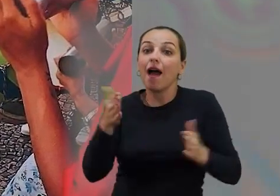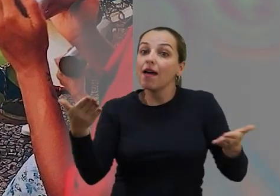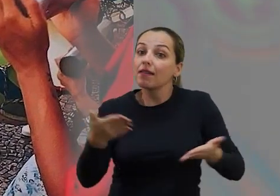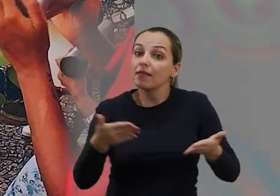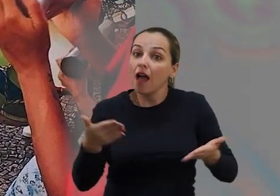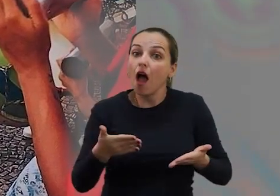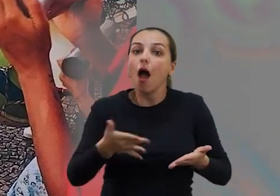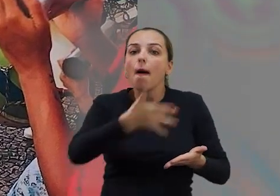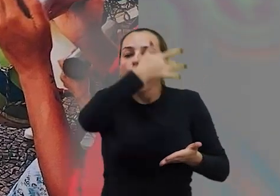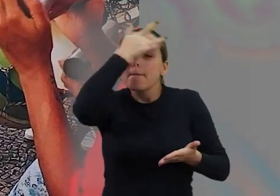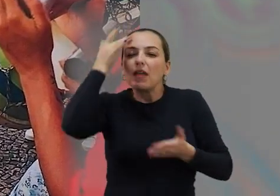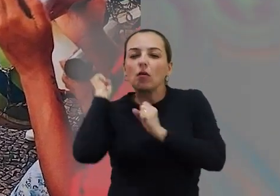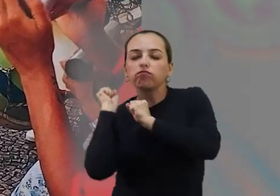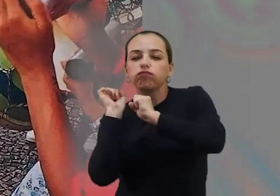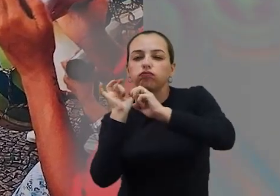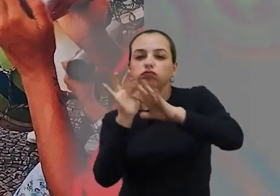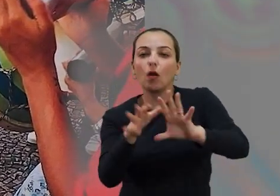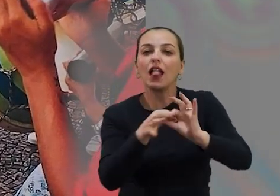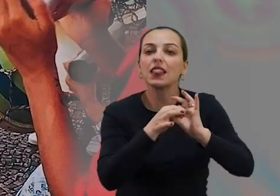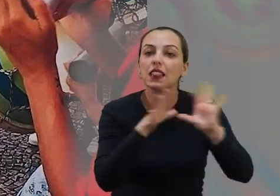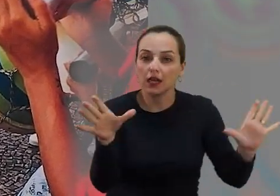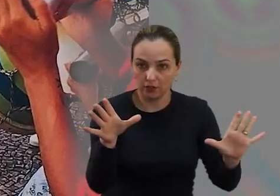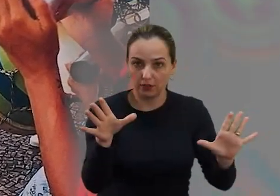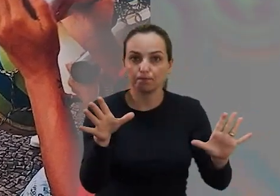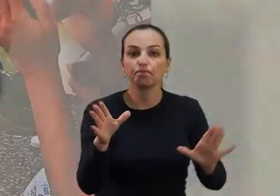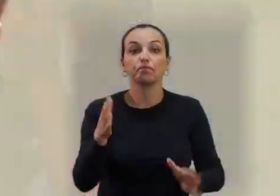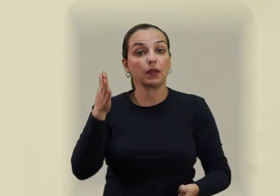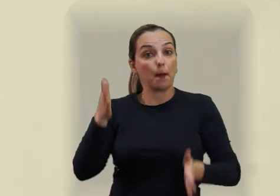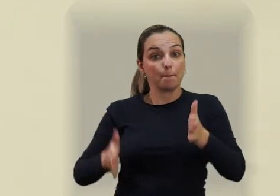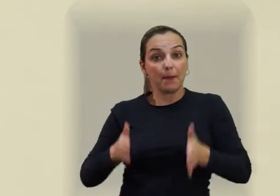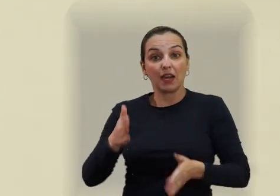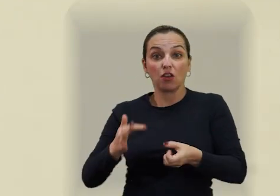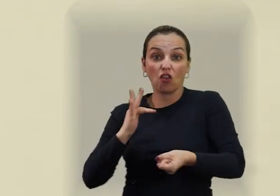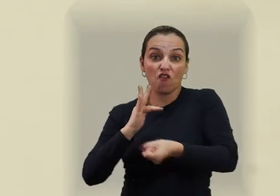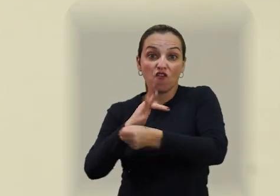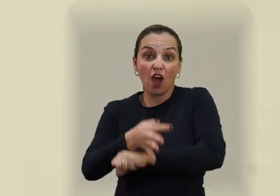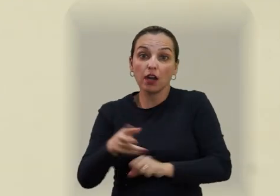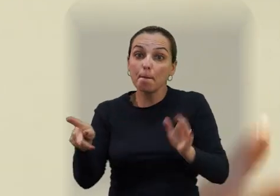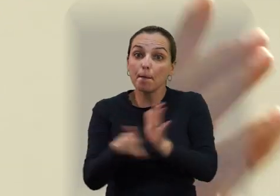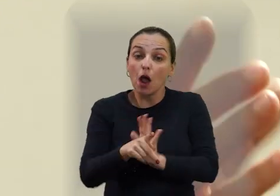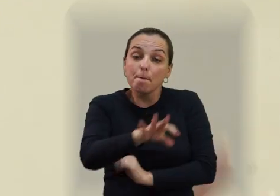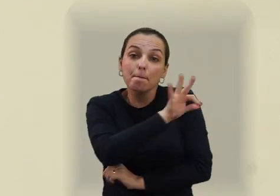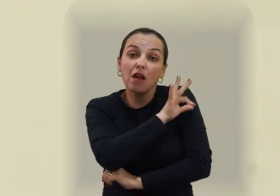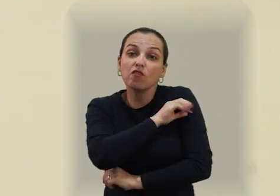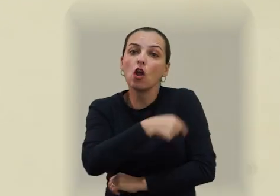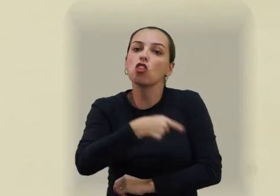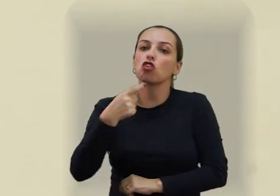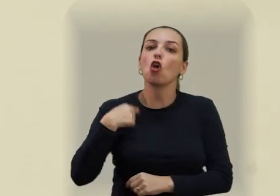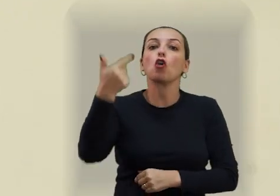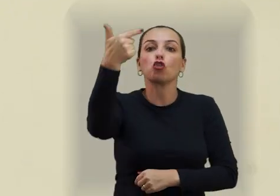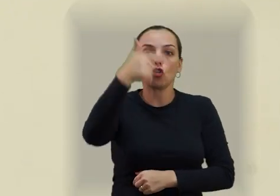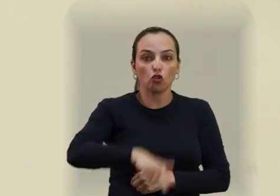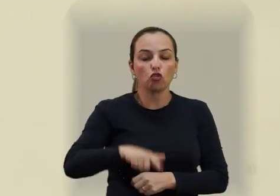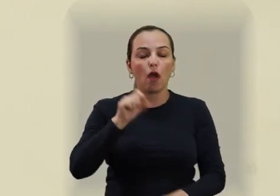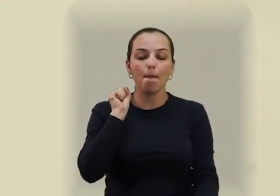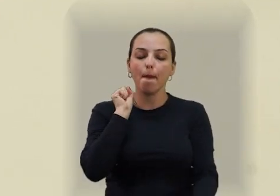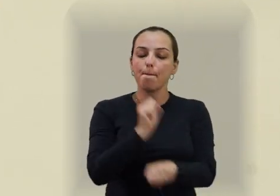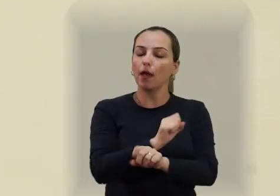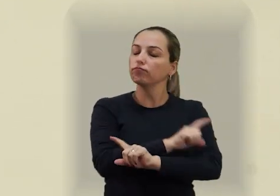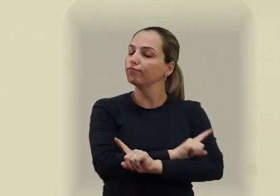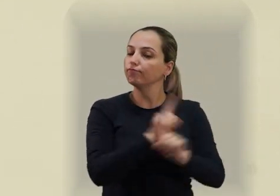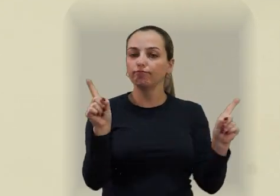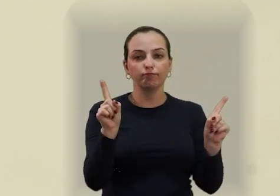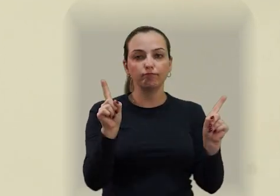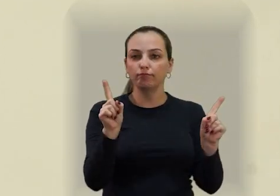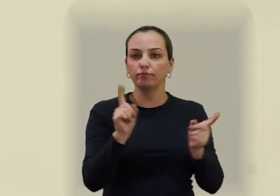Mas independente da inscrição, o grupo sempre é aberto. Inclusive quando para o projeto Oficinas Culturais, que existe um período que ele fica de férias, a gente não